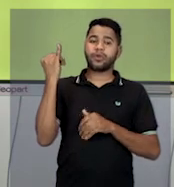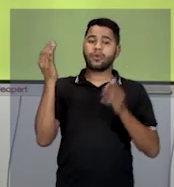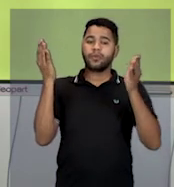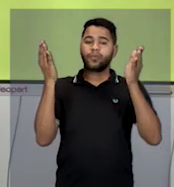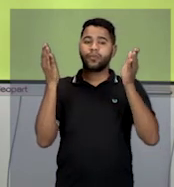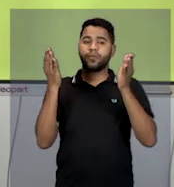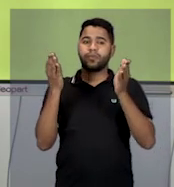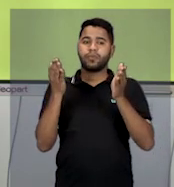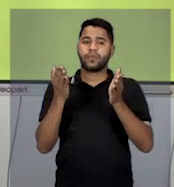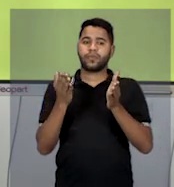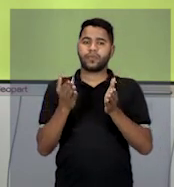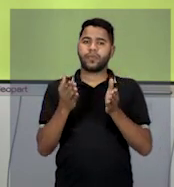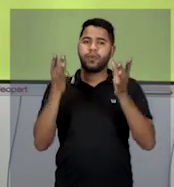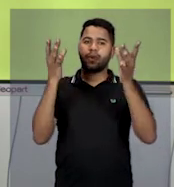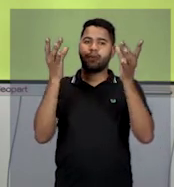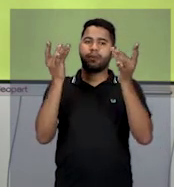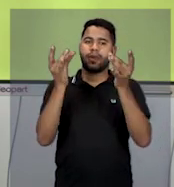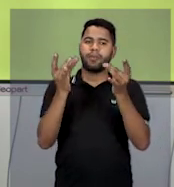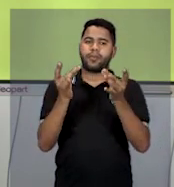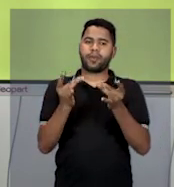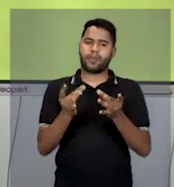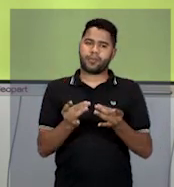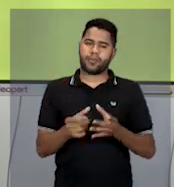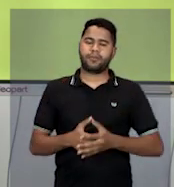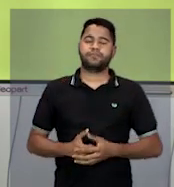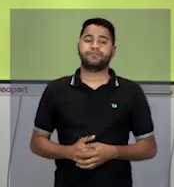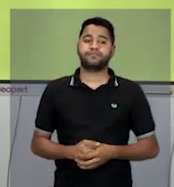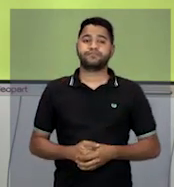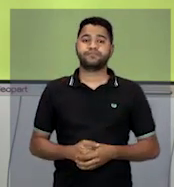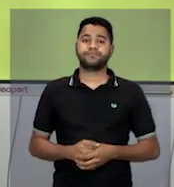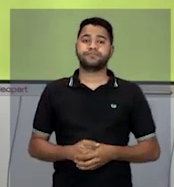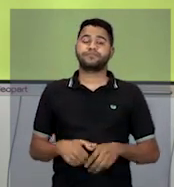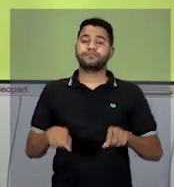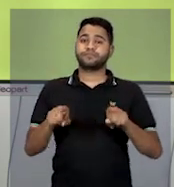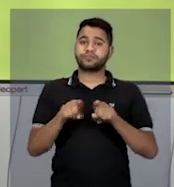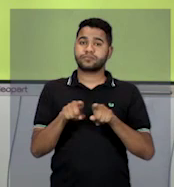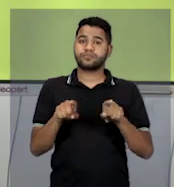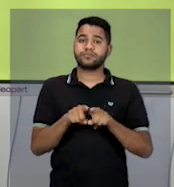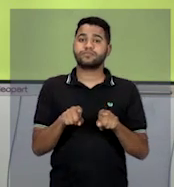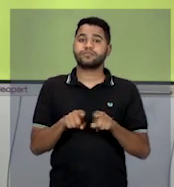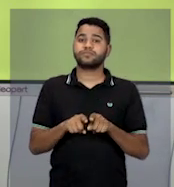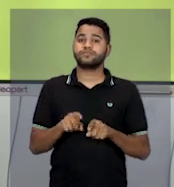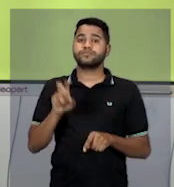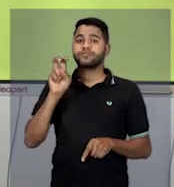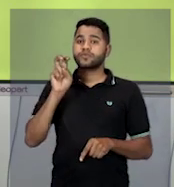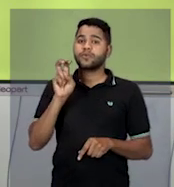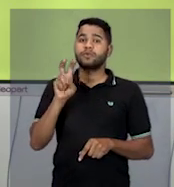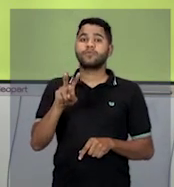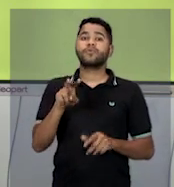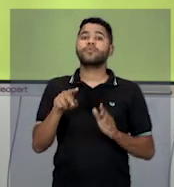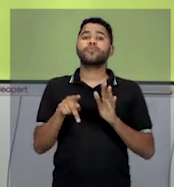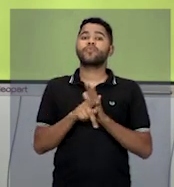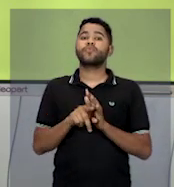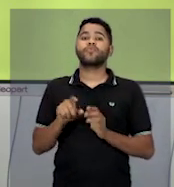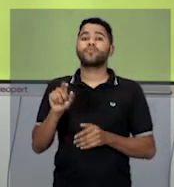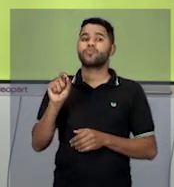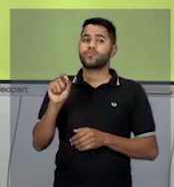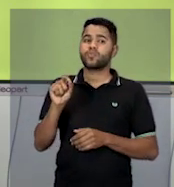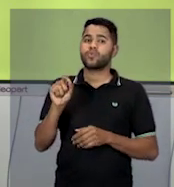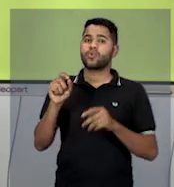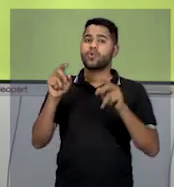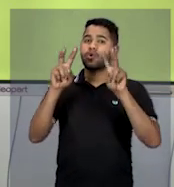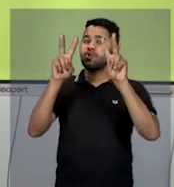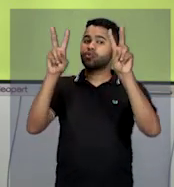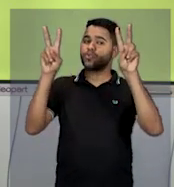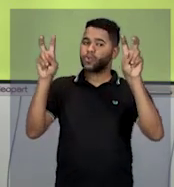outros parágrafos os detalhes. E além disso, nós também vamos ver, né, sobre essa questão do